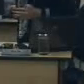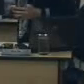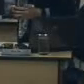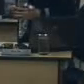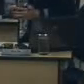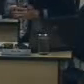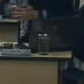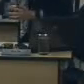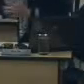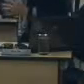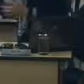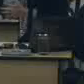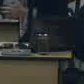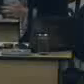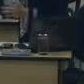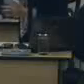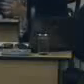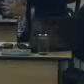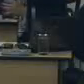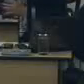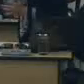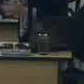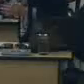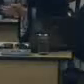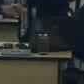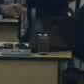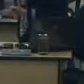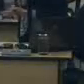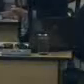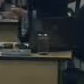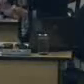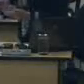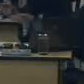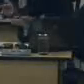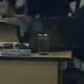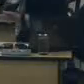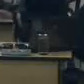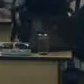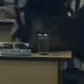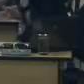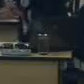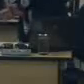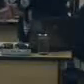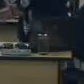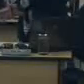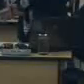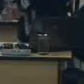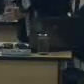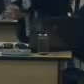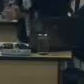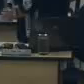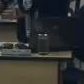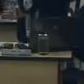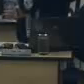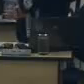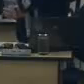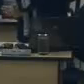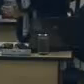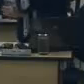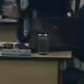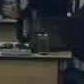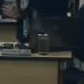viabilizar essa visão, né, referente, porque cadeirantes não conseguem ultrapassar,